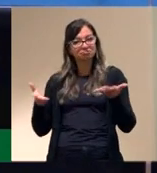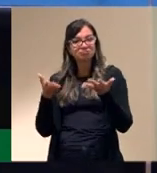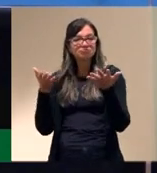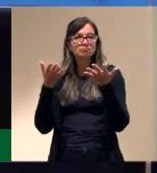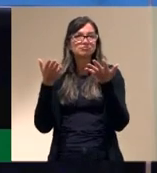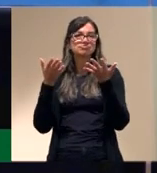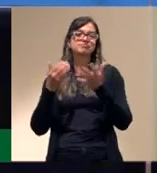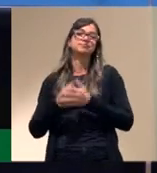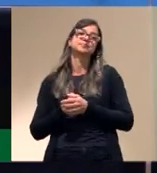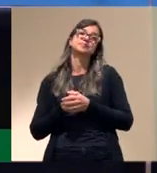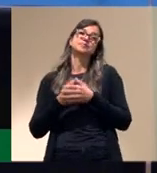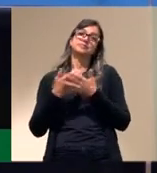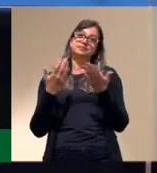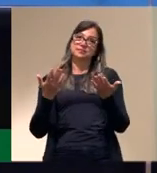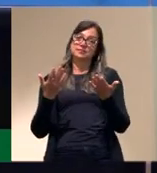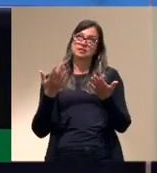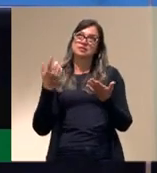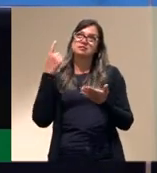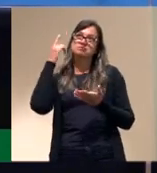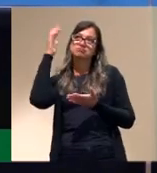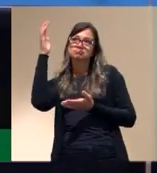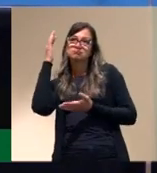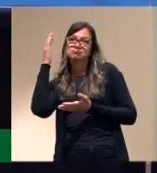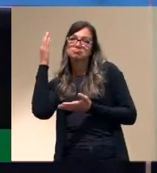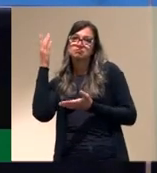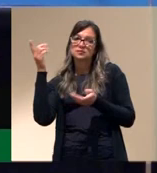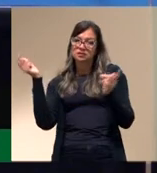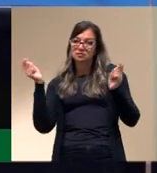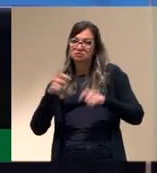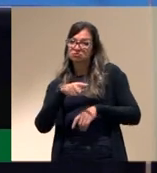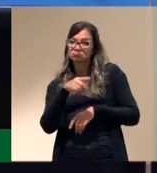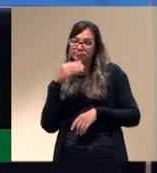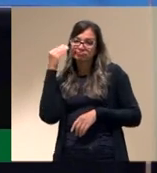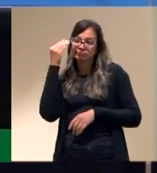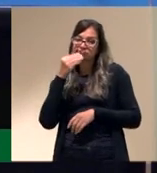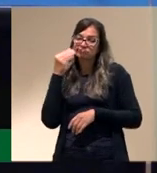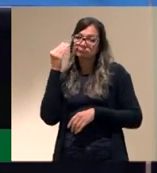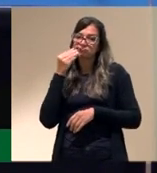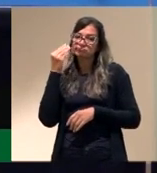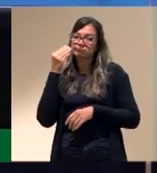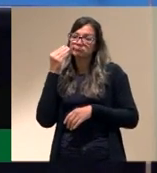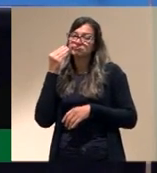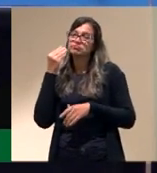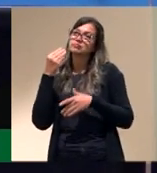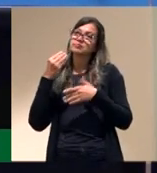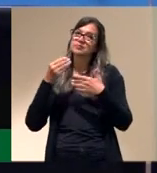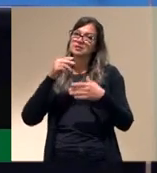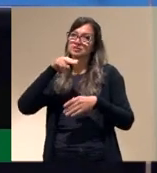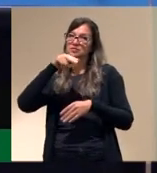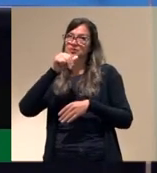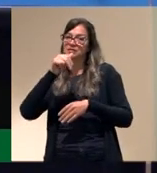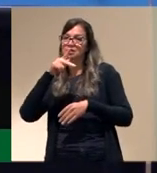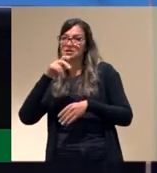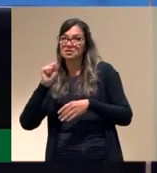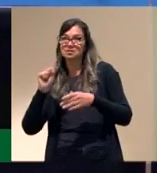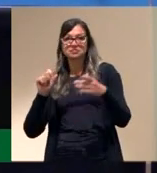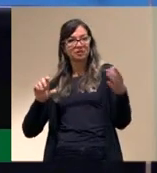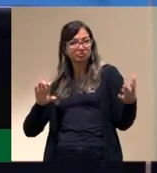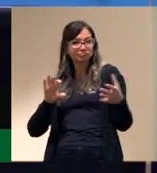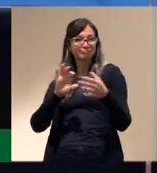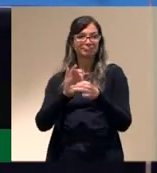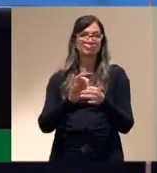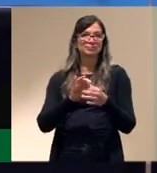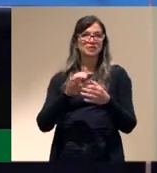E quanto mais densa e intensa essa experiência que ela vai viver, menos os NAPs estarão desintegrados, certo? Porque nós